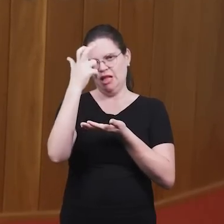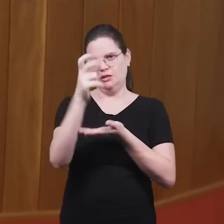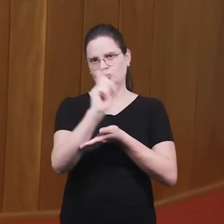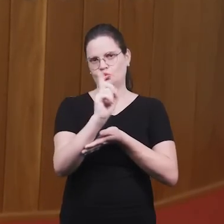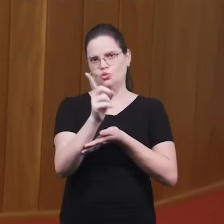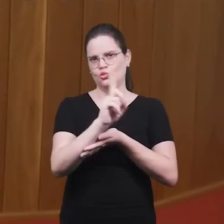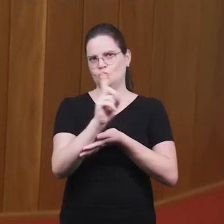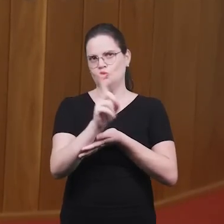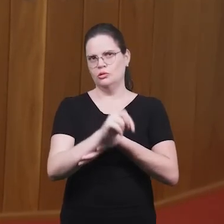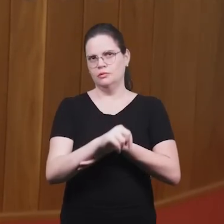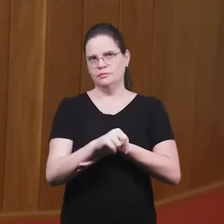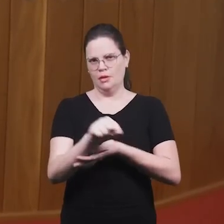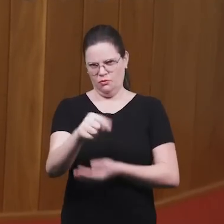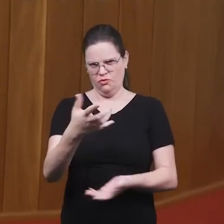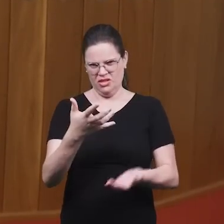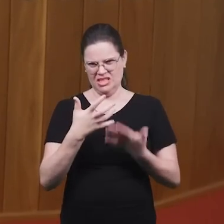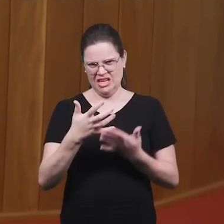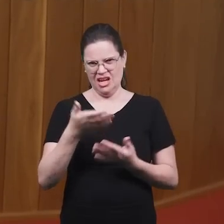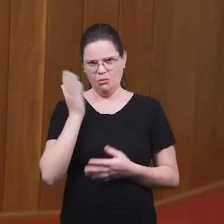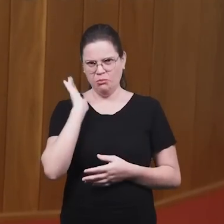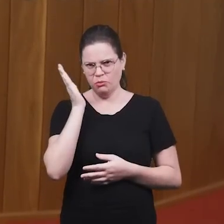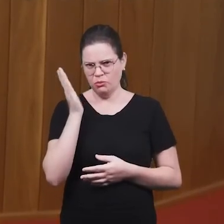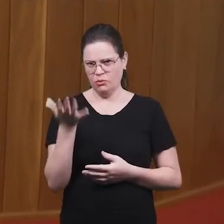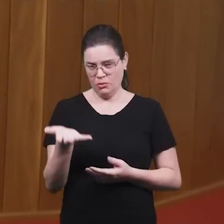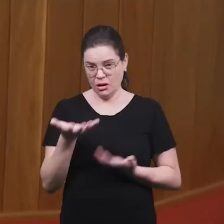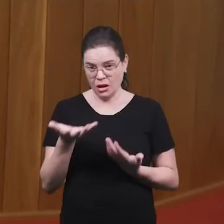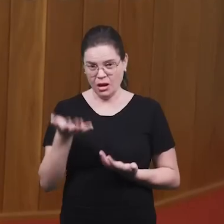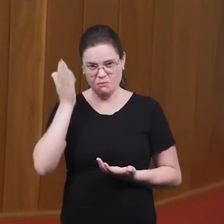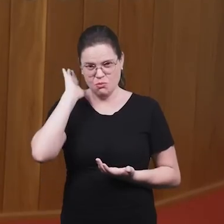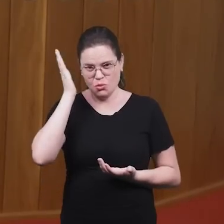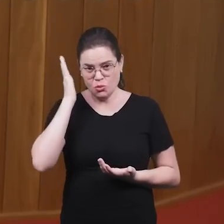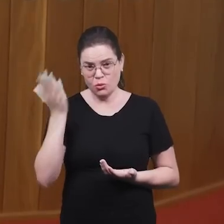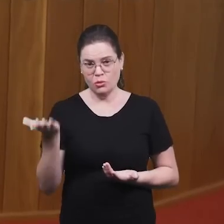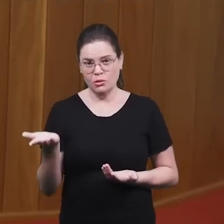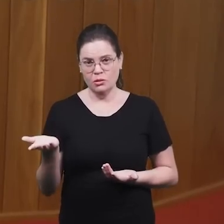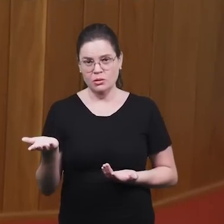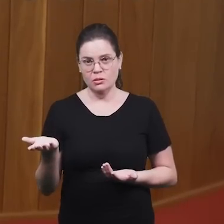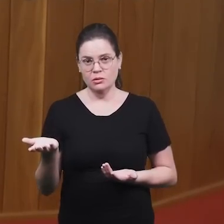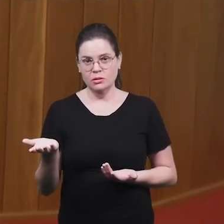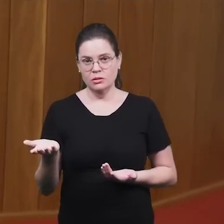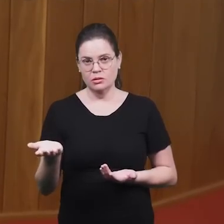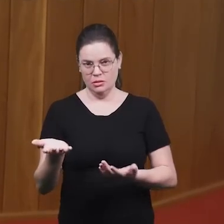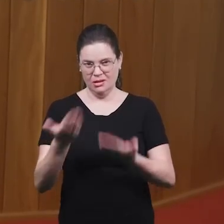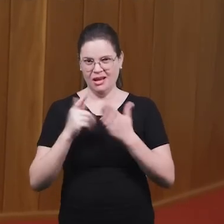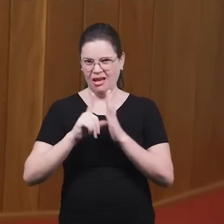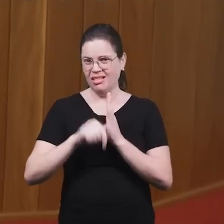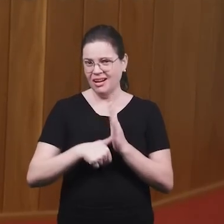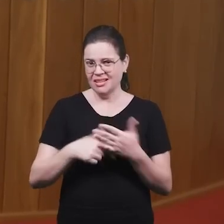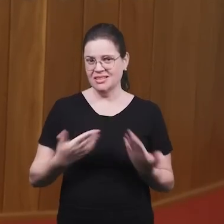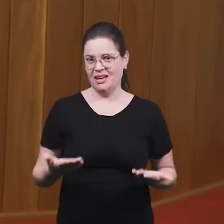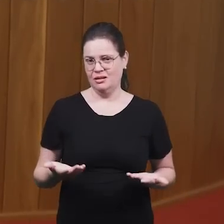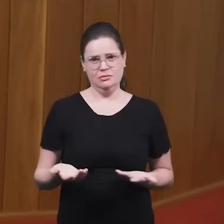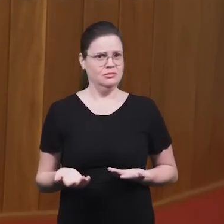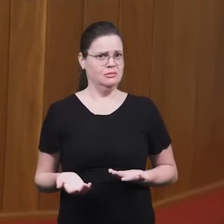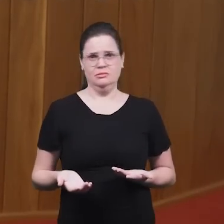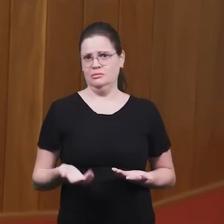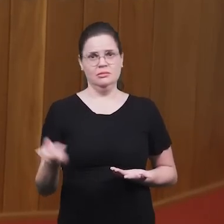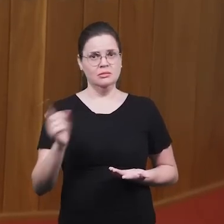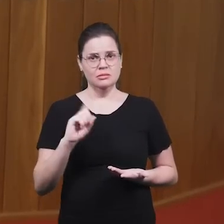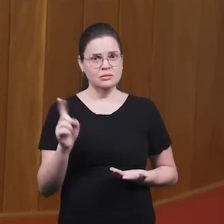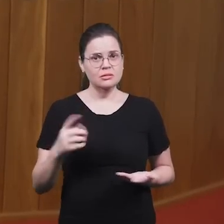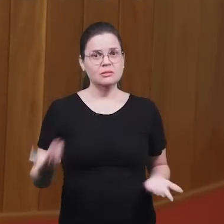não está ficando inteligente. Tem alguém aqui que quer ficar sem inteligência? Quer ficar atrasado?